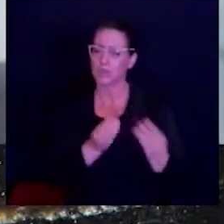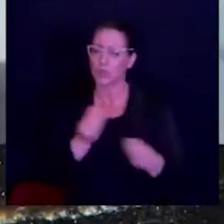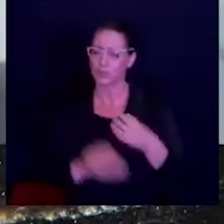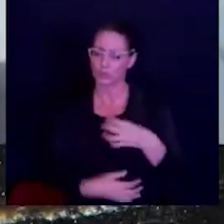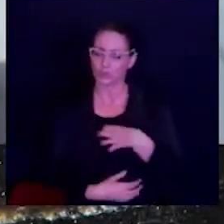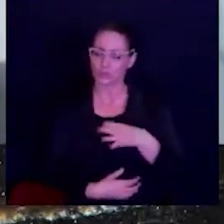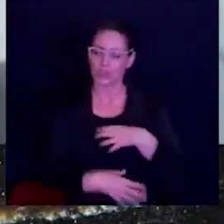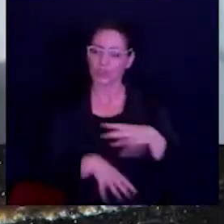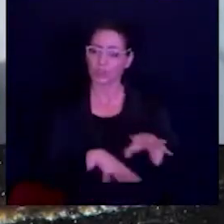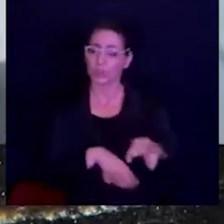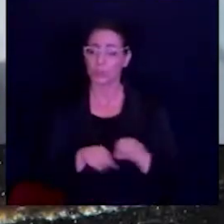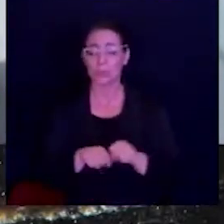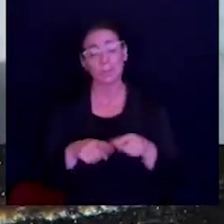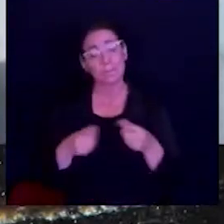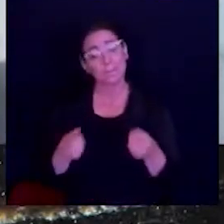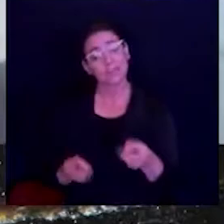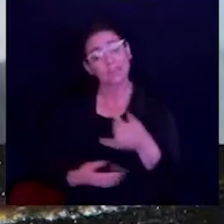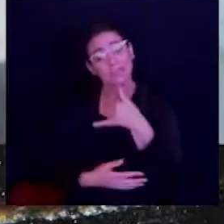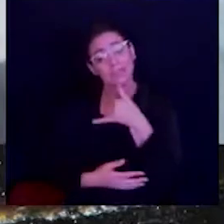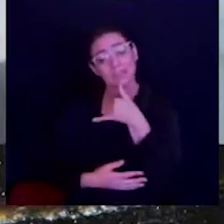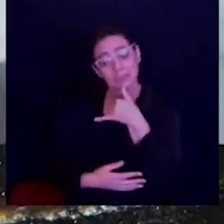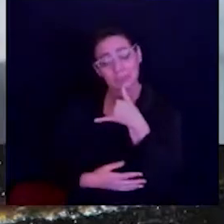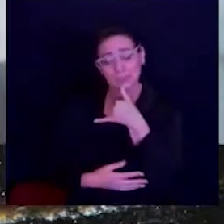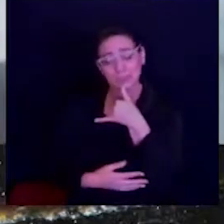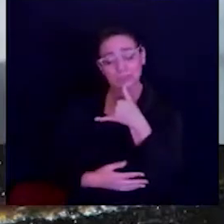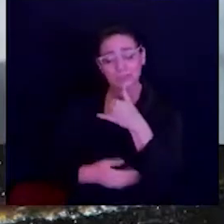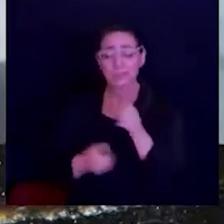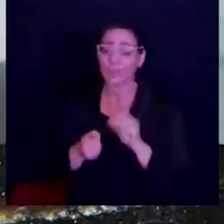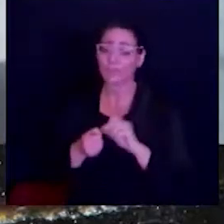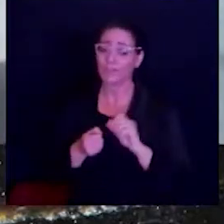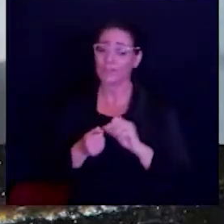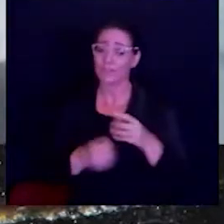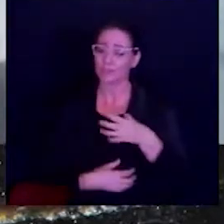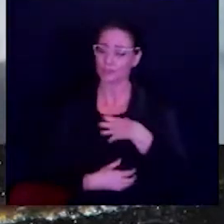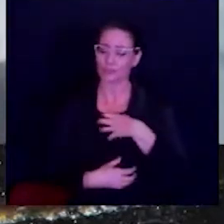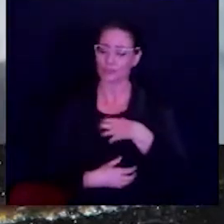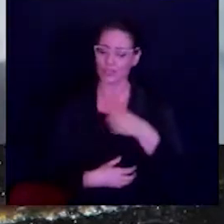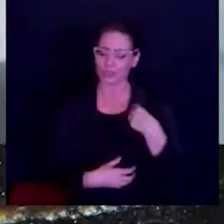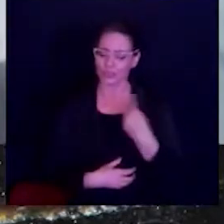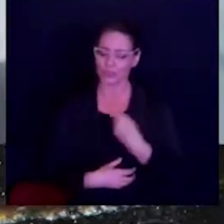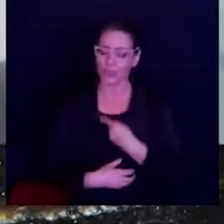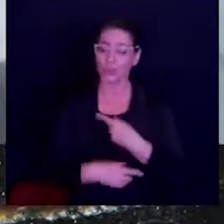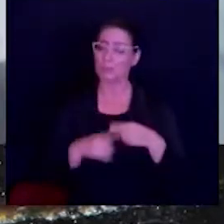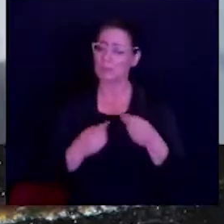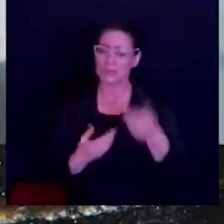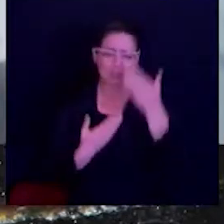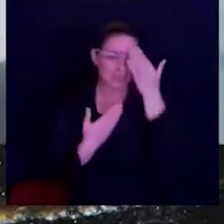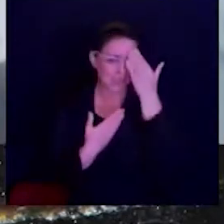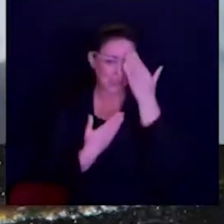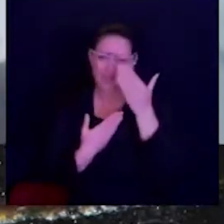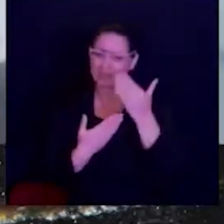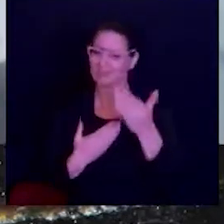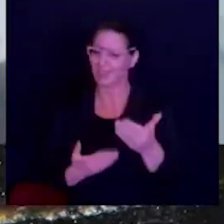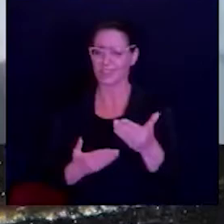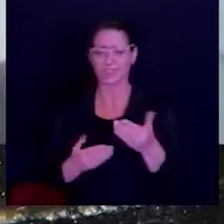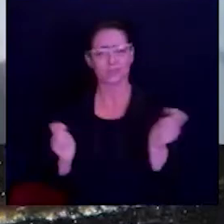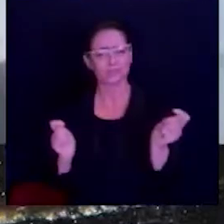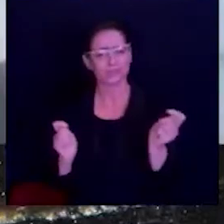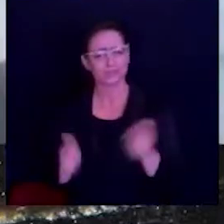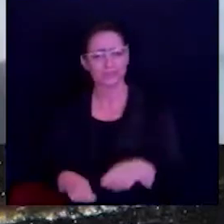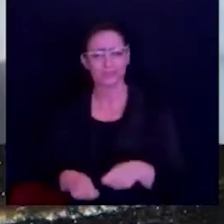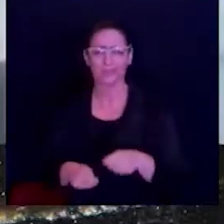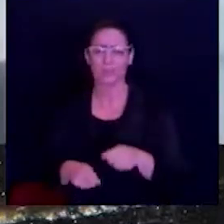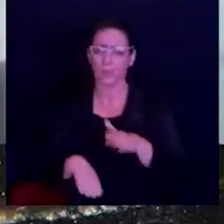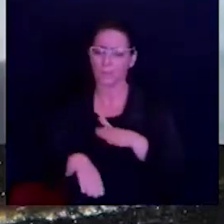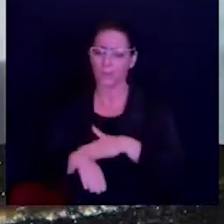fosse feita. Infelizmente, não foi da forma como esperávamos, mas ficamos agradecidos de podermos ter esse pequeno